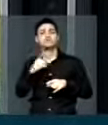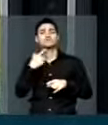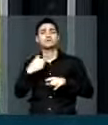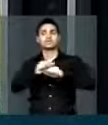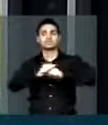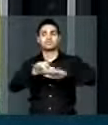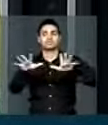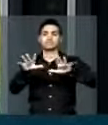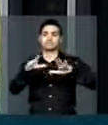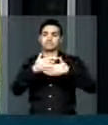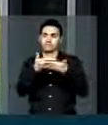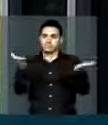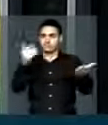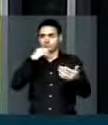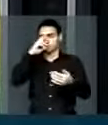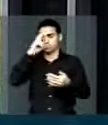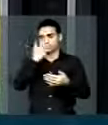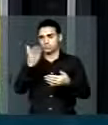as senhoras.